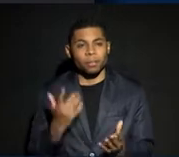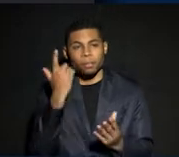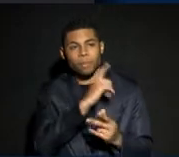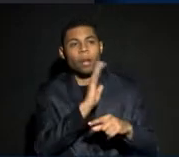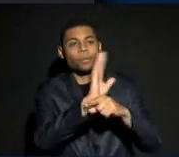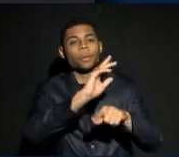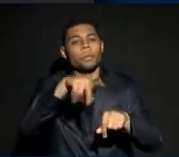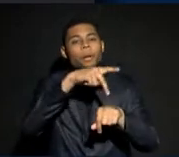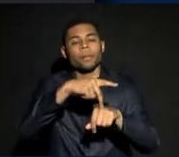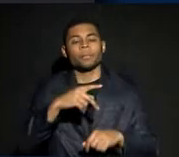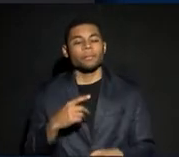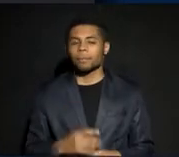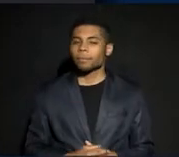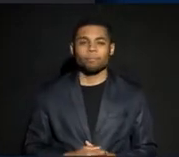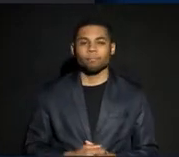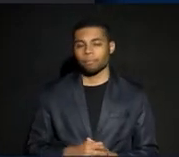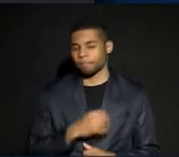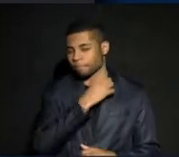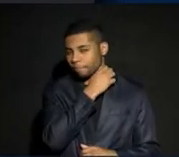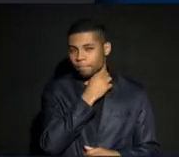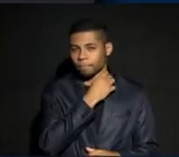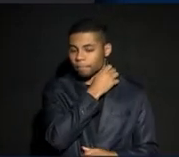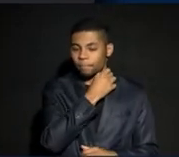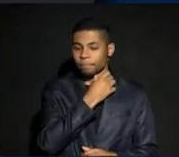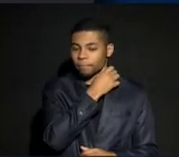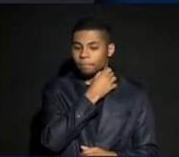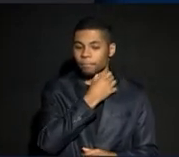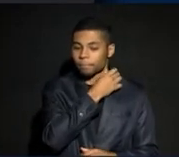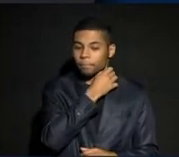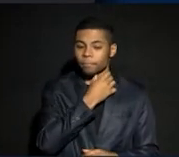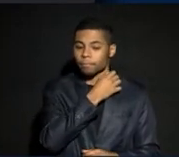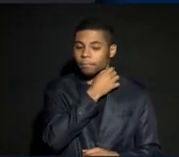país. Nós estamos